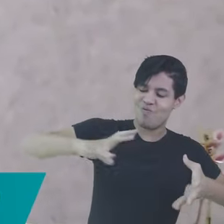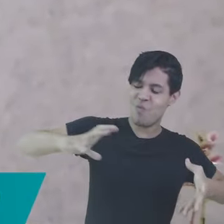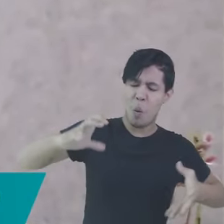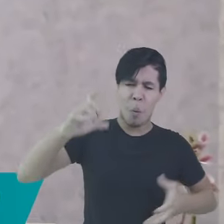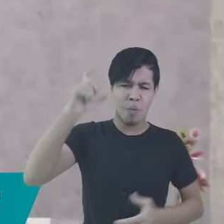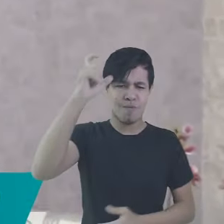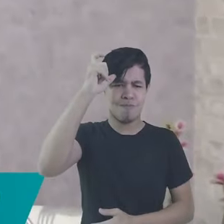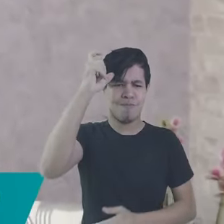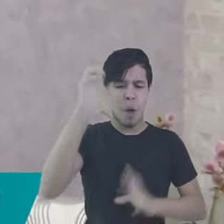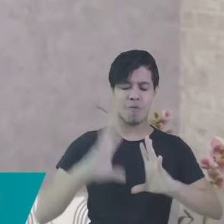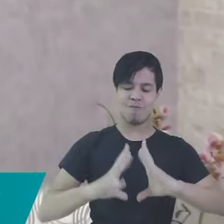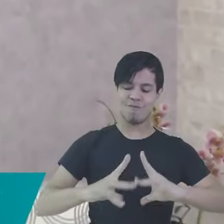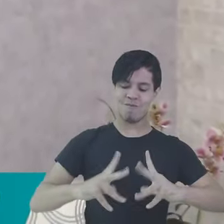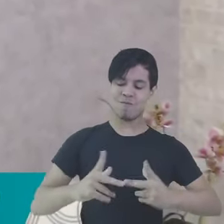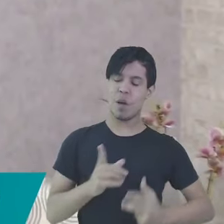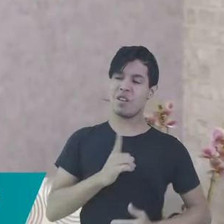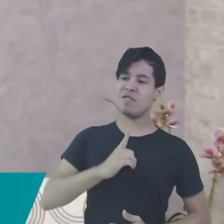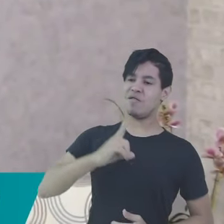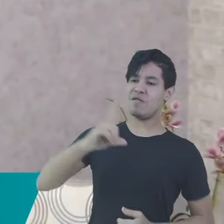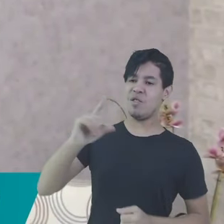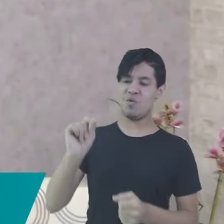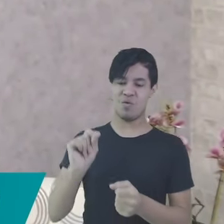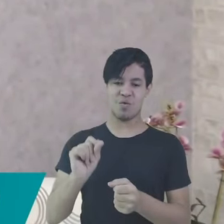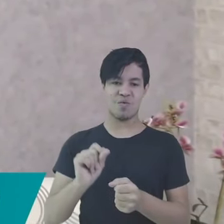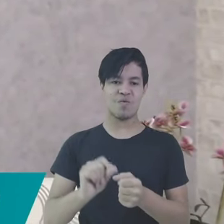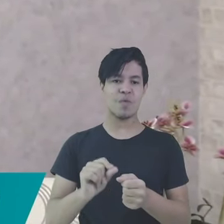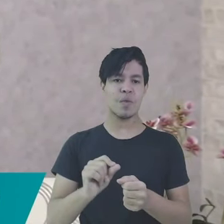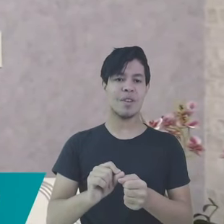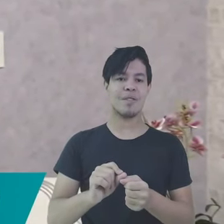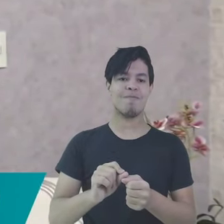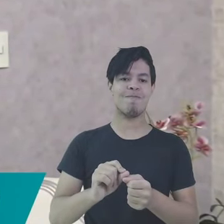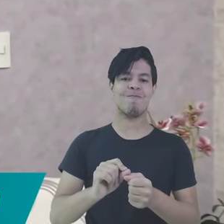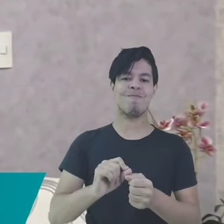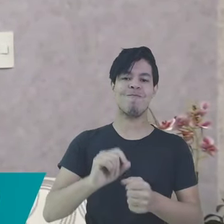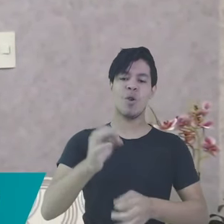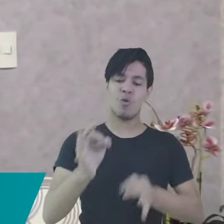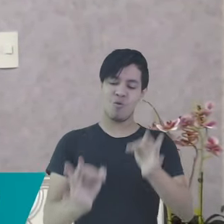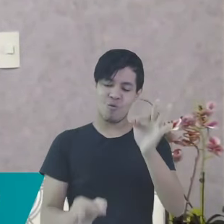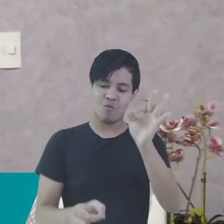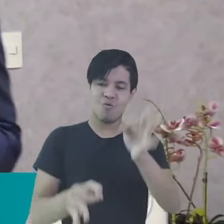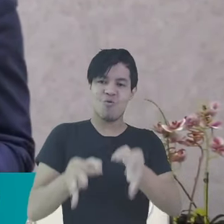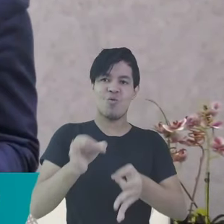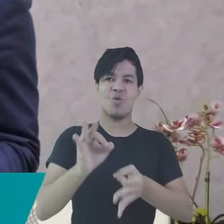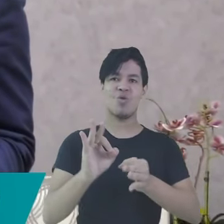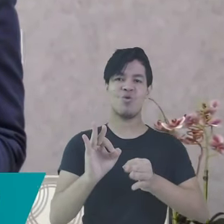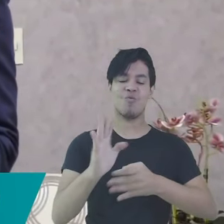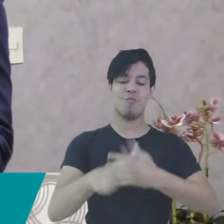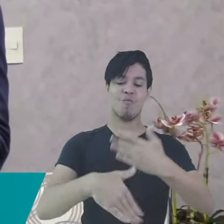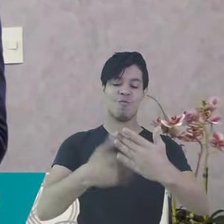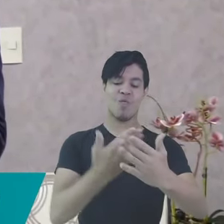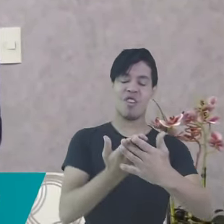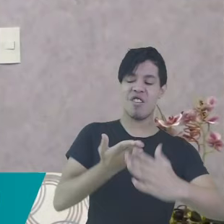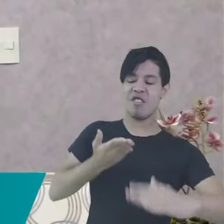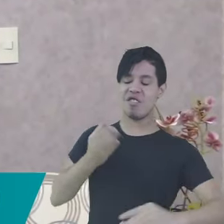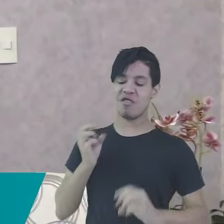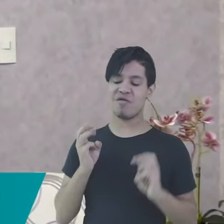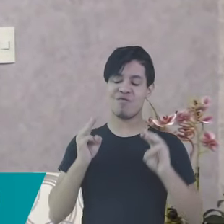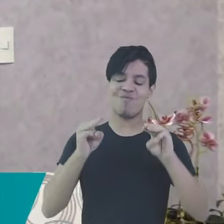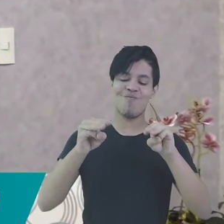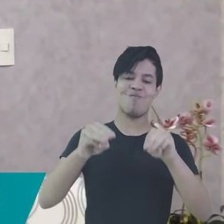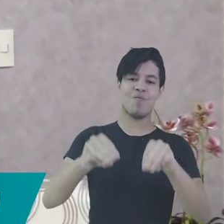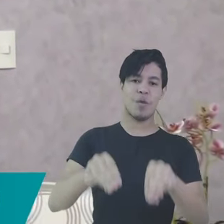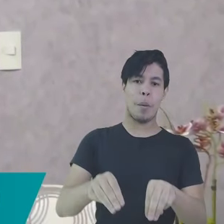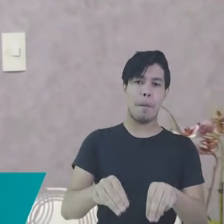todos, Deus executará um juízo antes do juízo final, para mostrar na profecia